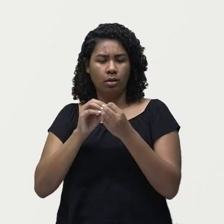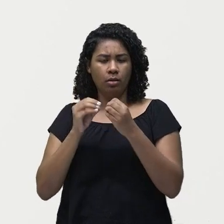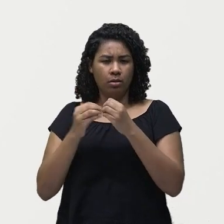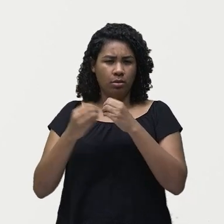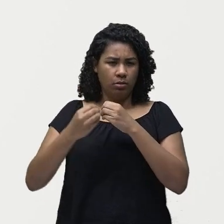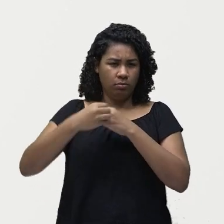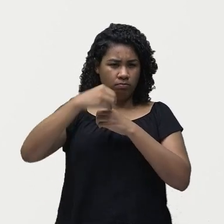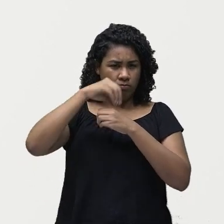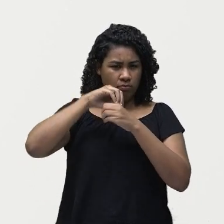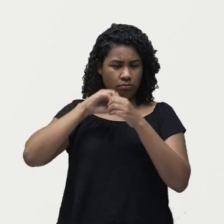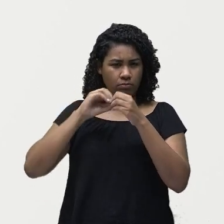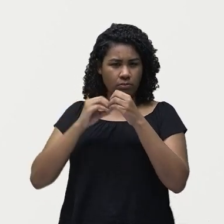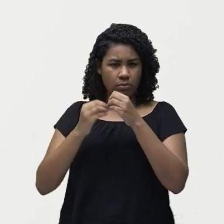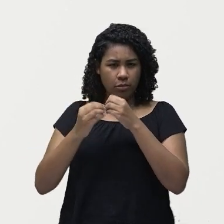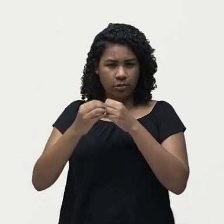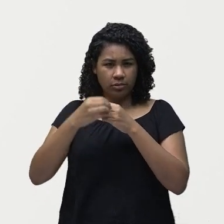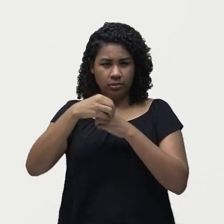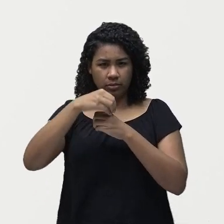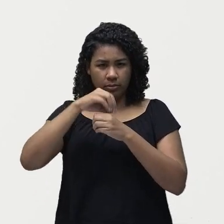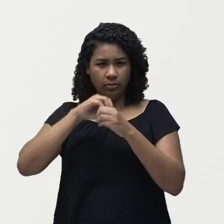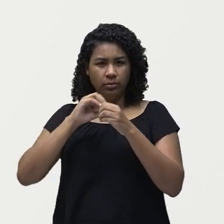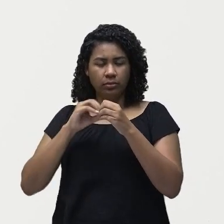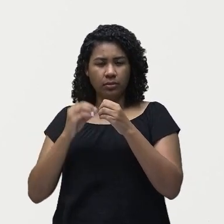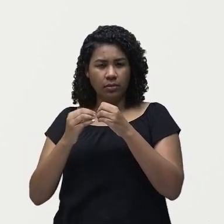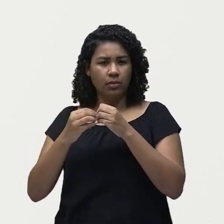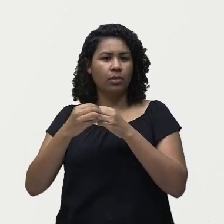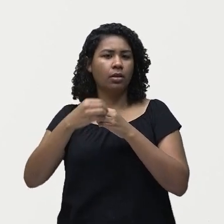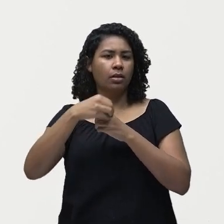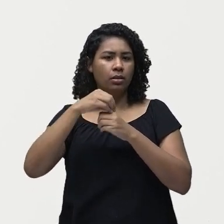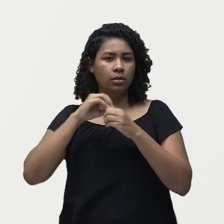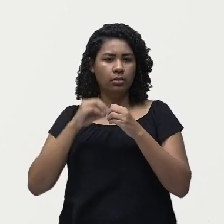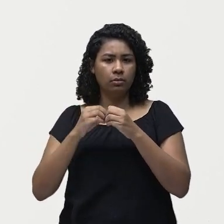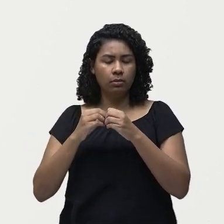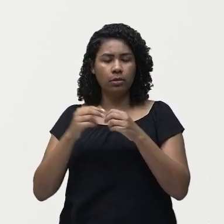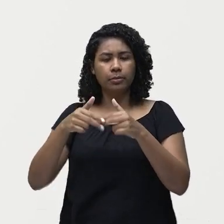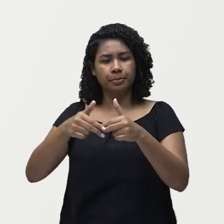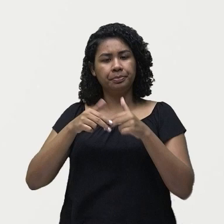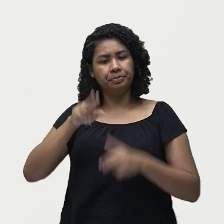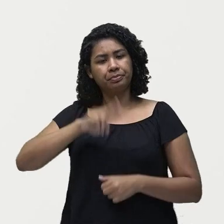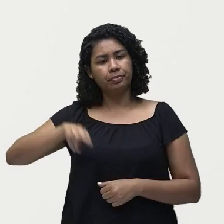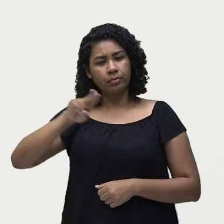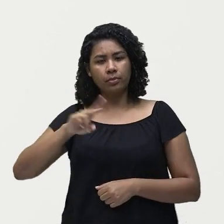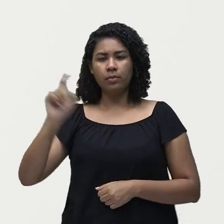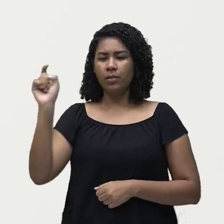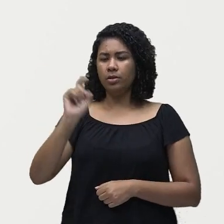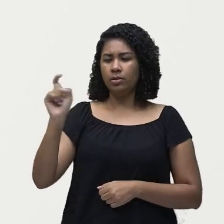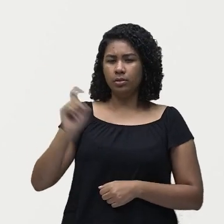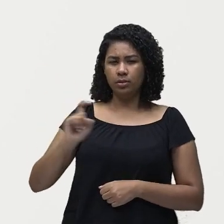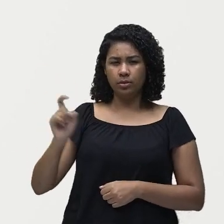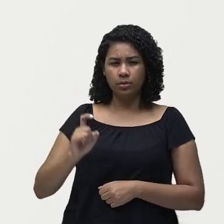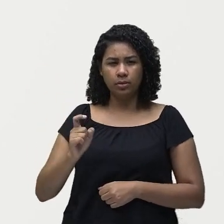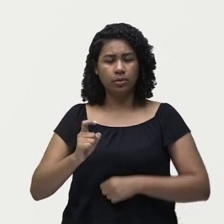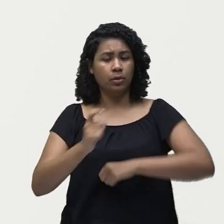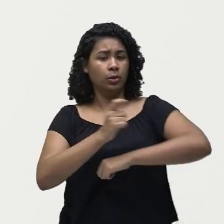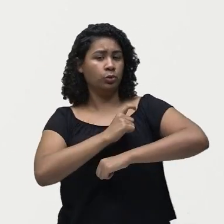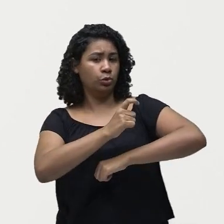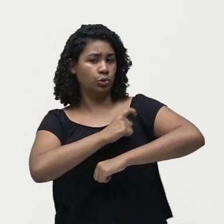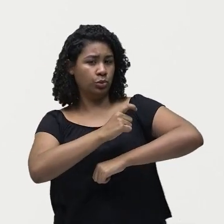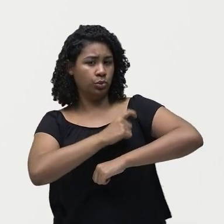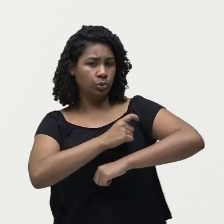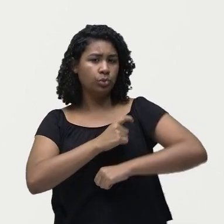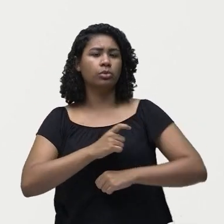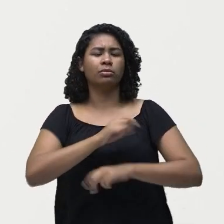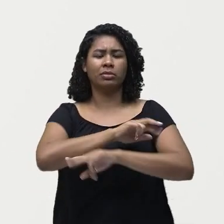vai estar presente na atmosfera. Ele foi liberado ali, ó, através do uso de aerosóis, através do processo de refrigeração, entre